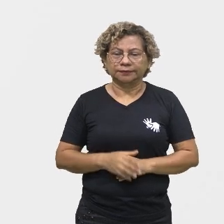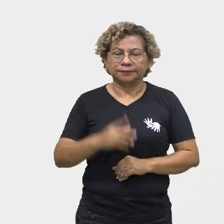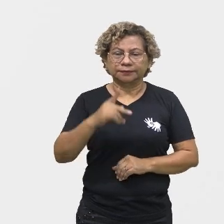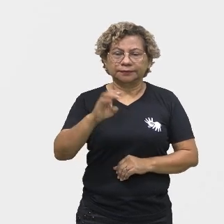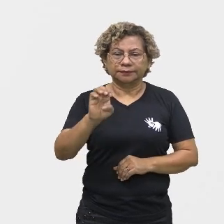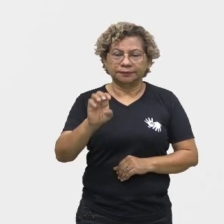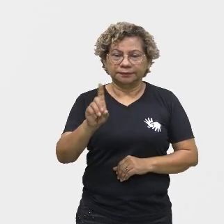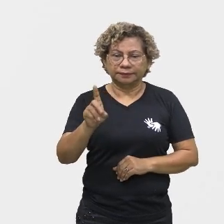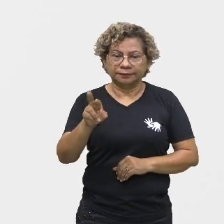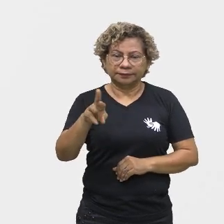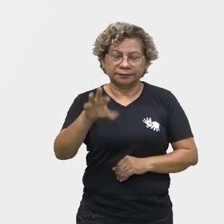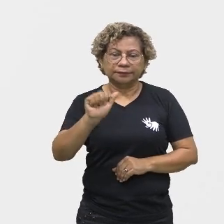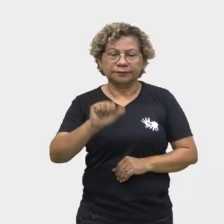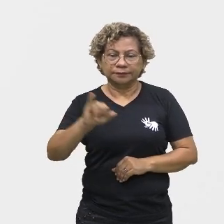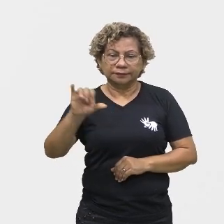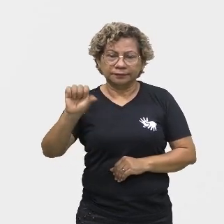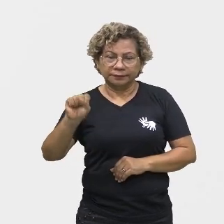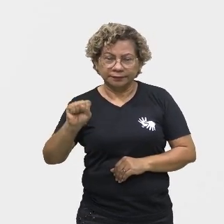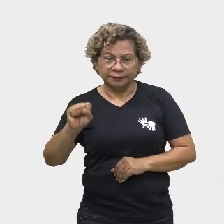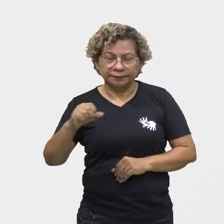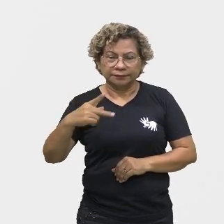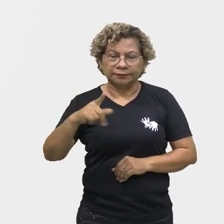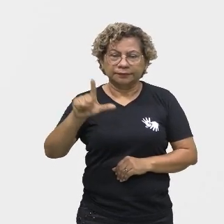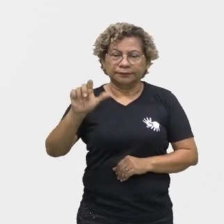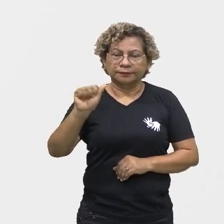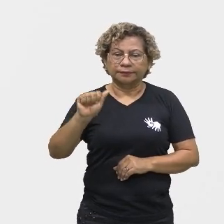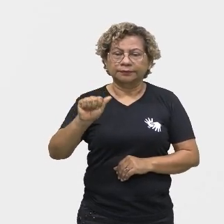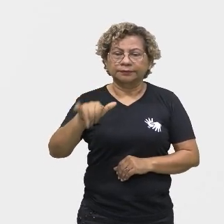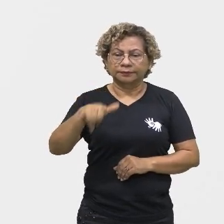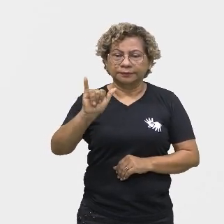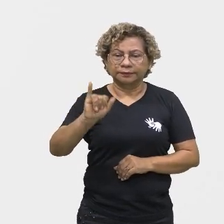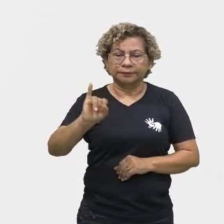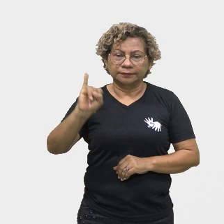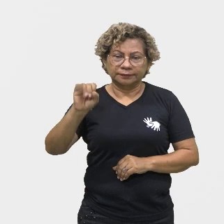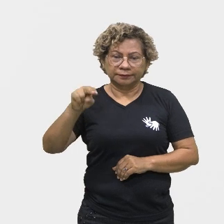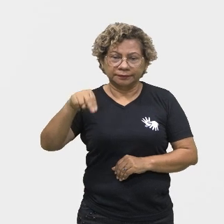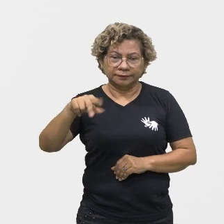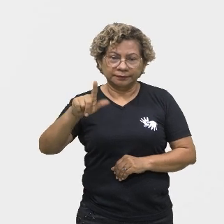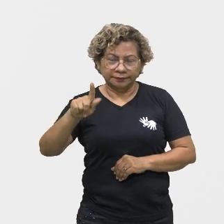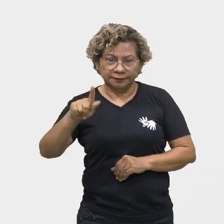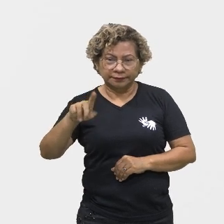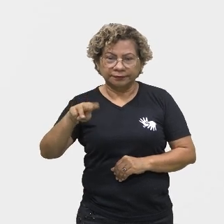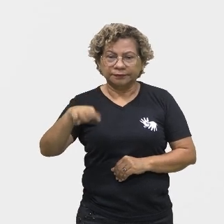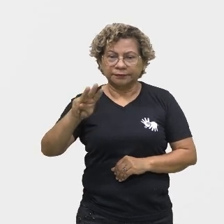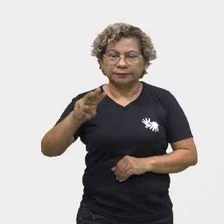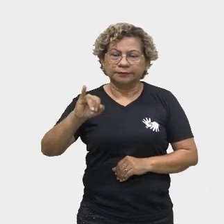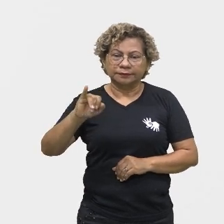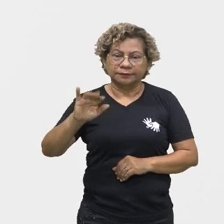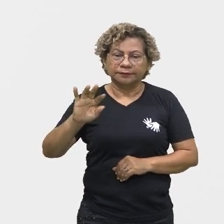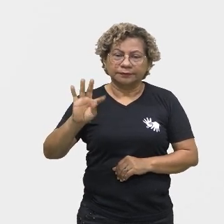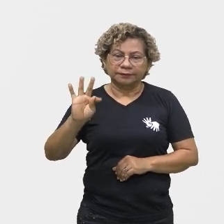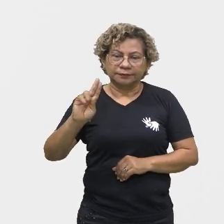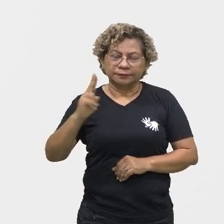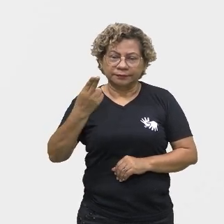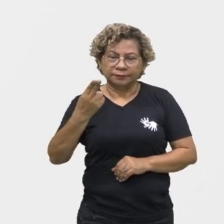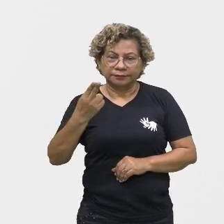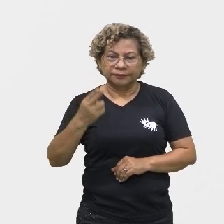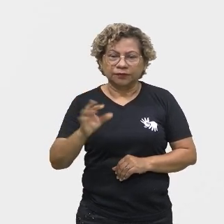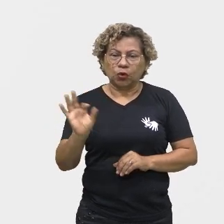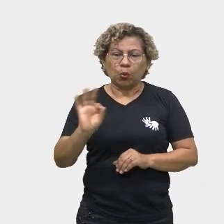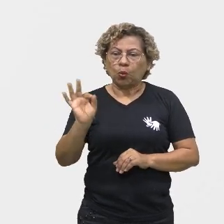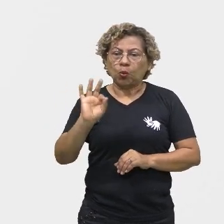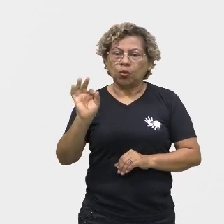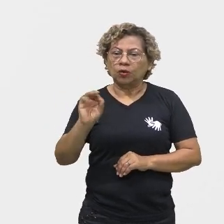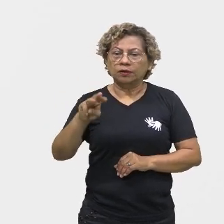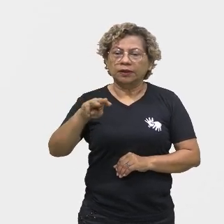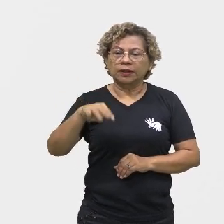playing with his friends now. Também aí nós não temos uma forma de futuro. Então é o que